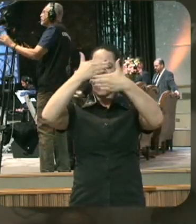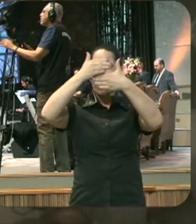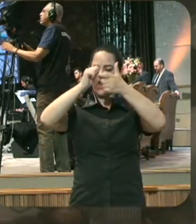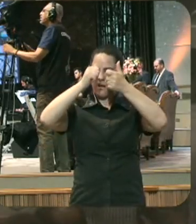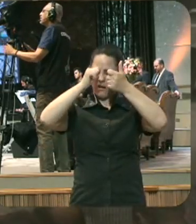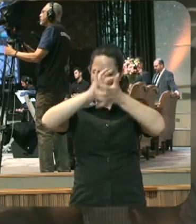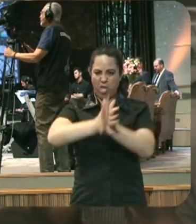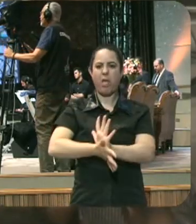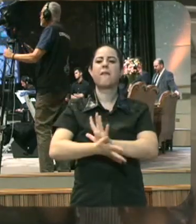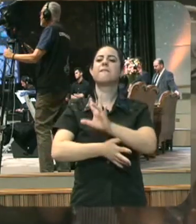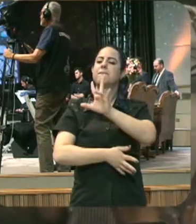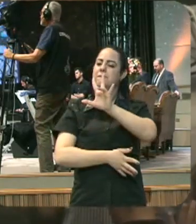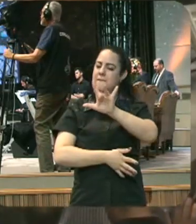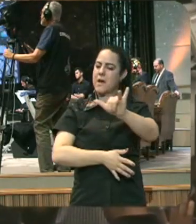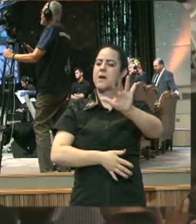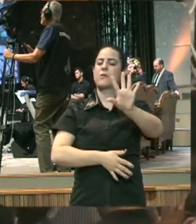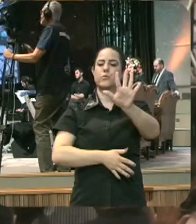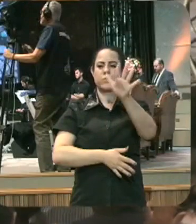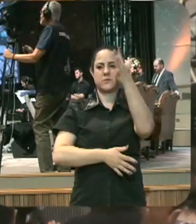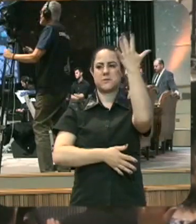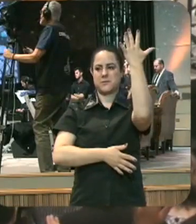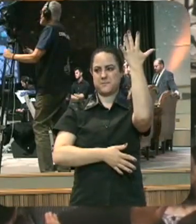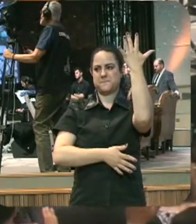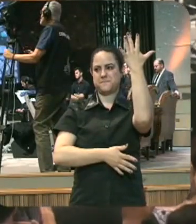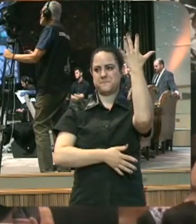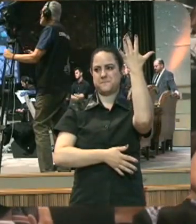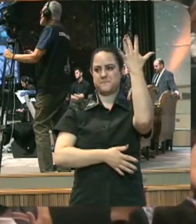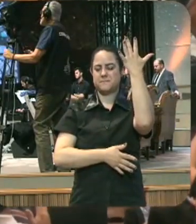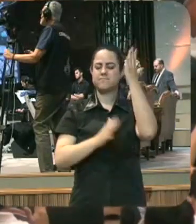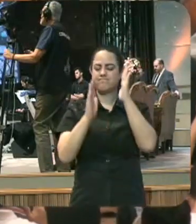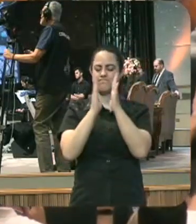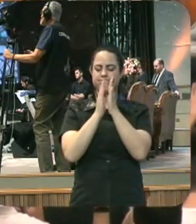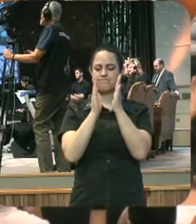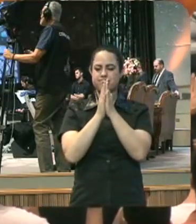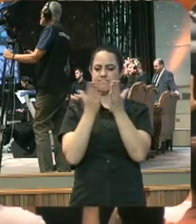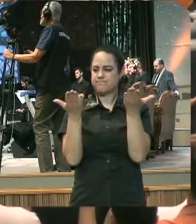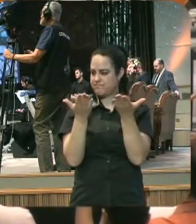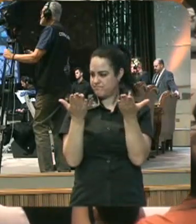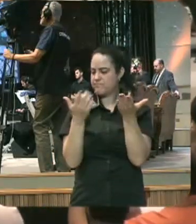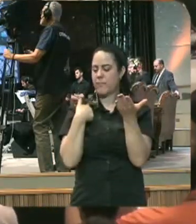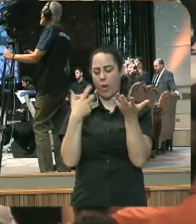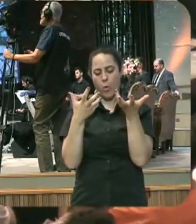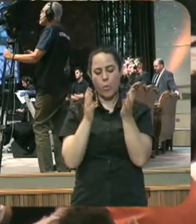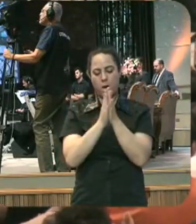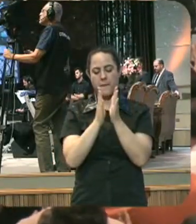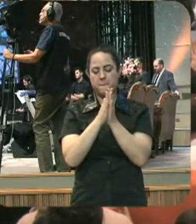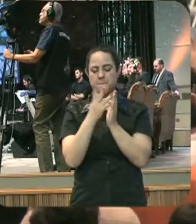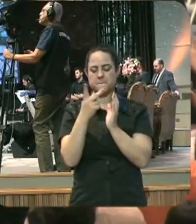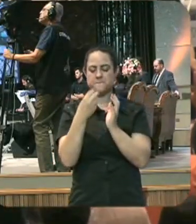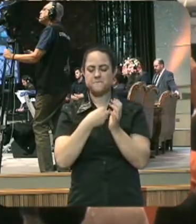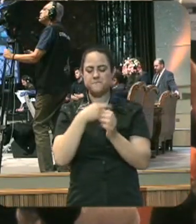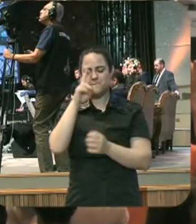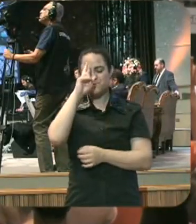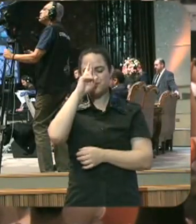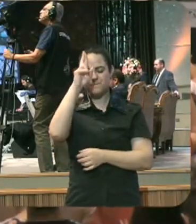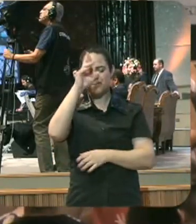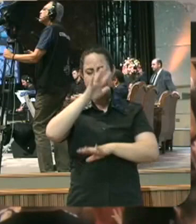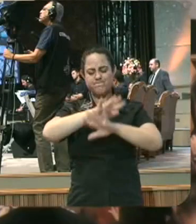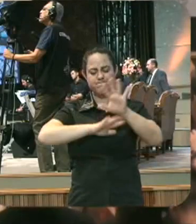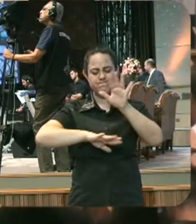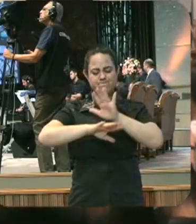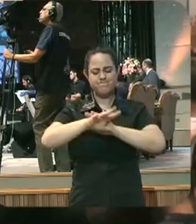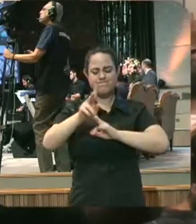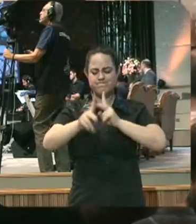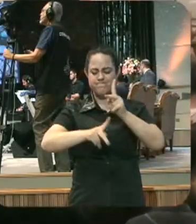vai derrubar na nossa vida. Tá bom? Vamos orar junto agora. Agora quero orar por você. Senhor, as mãos desse